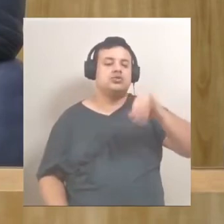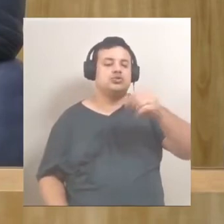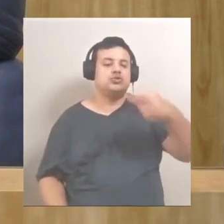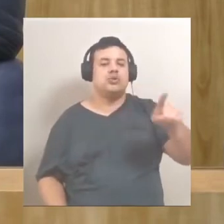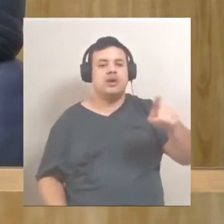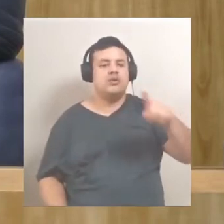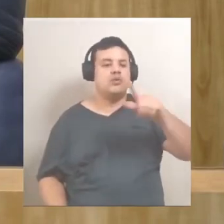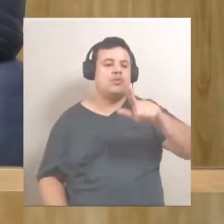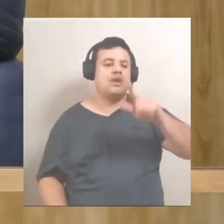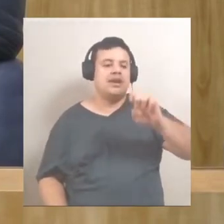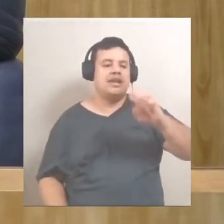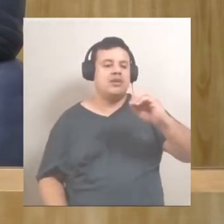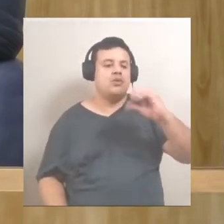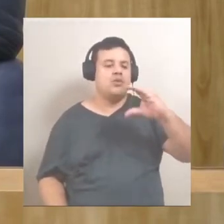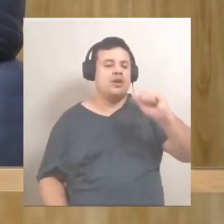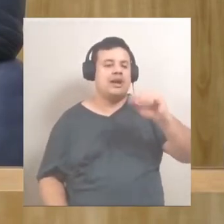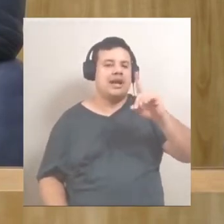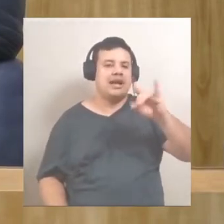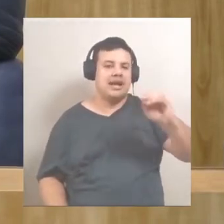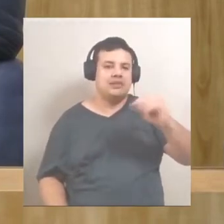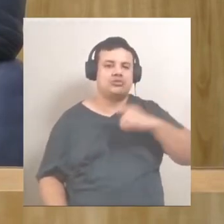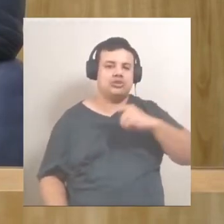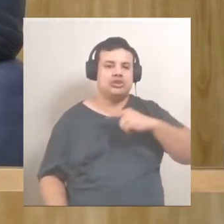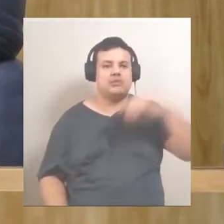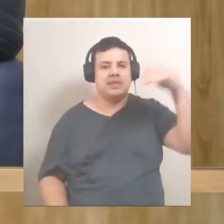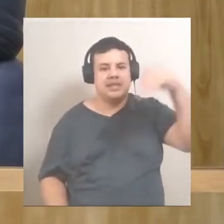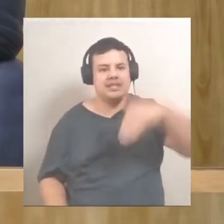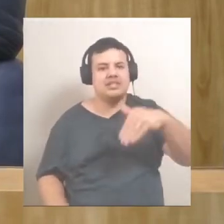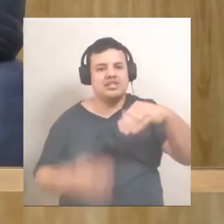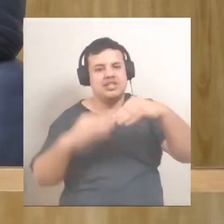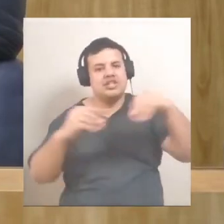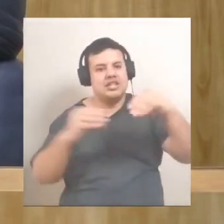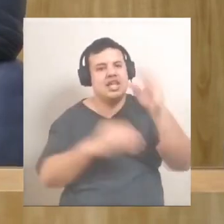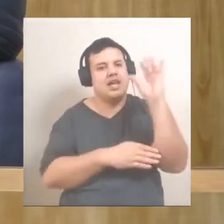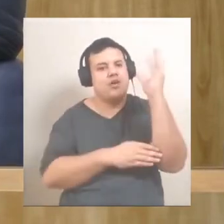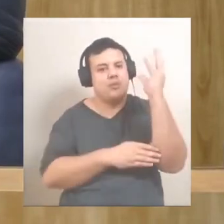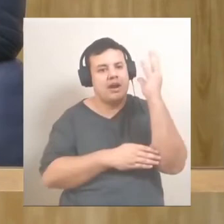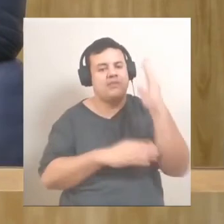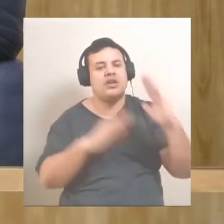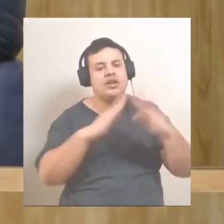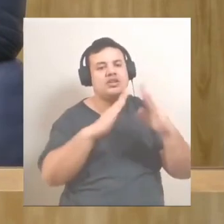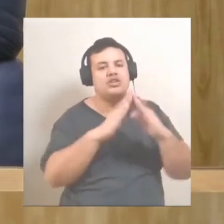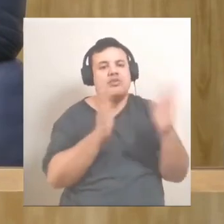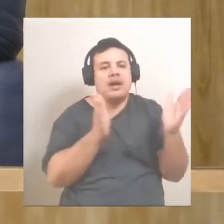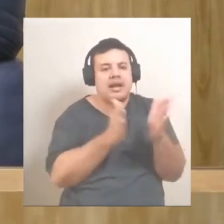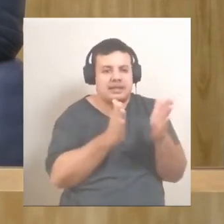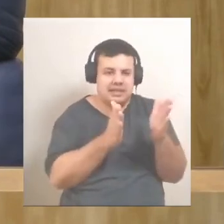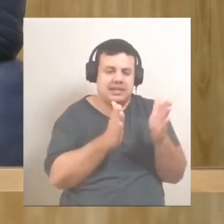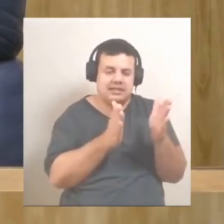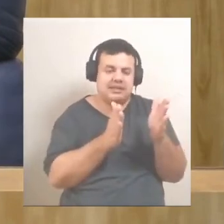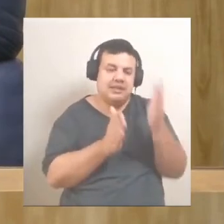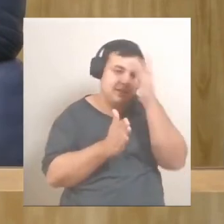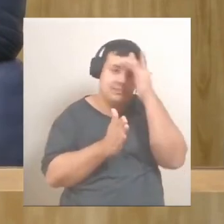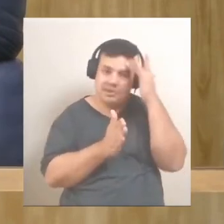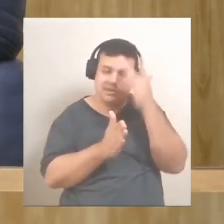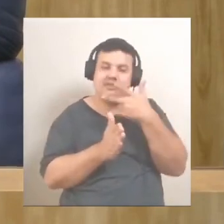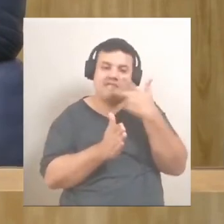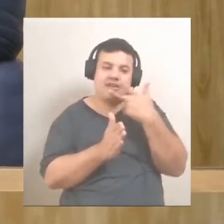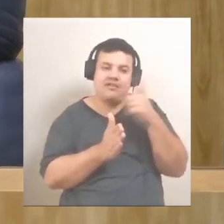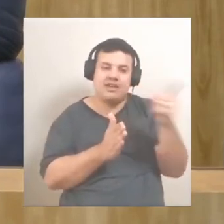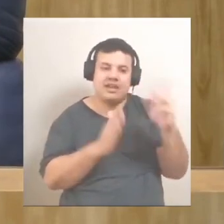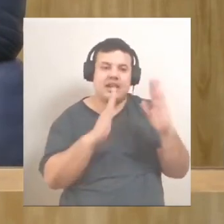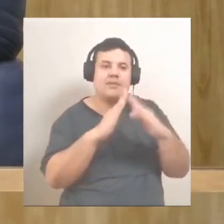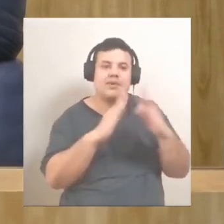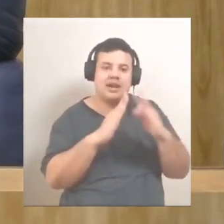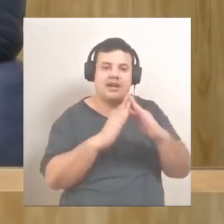uma descidinha de terra com umas árvores e tinha uma casinha no canto. A galera falava que ali morava a loira